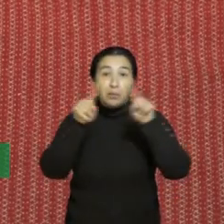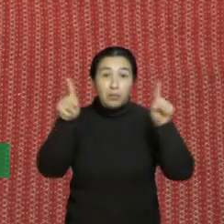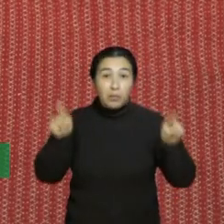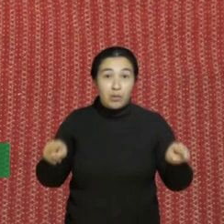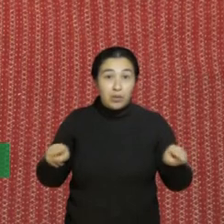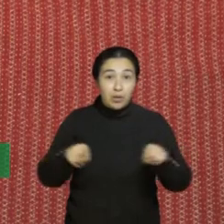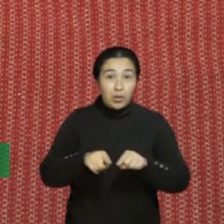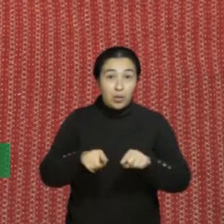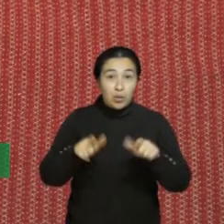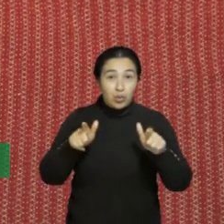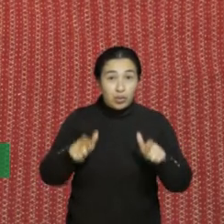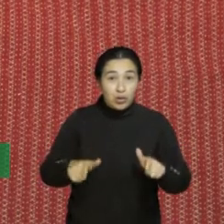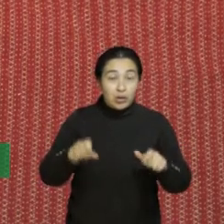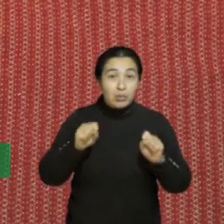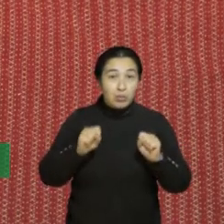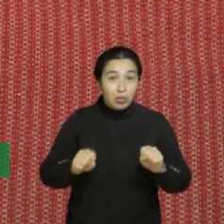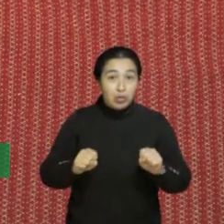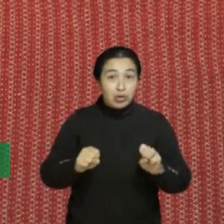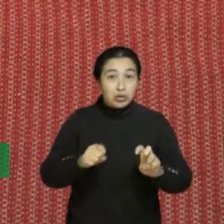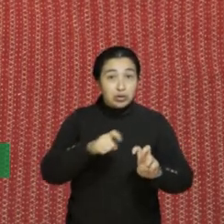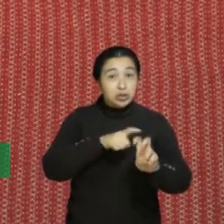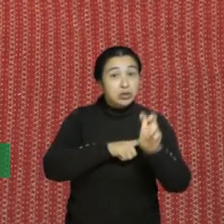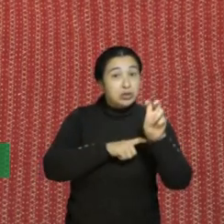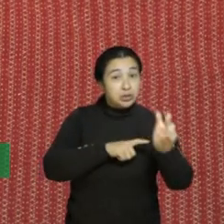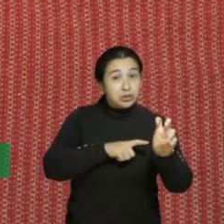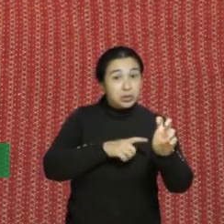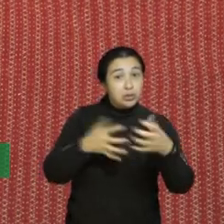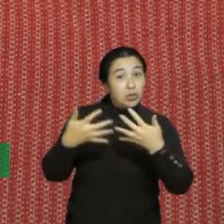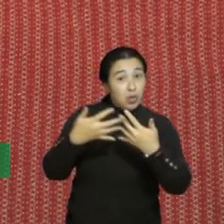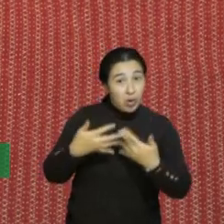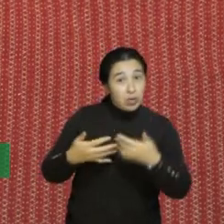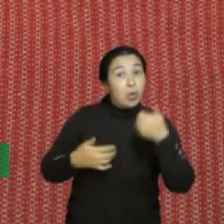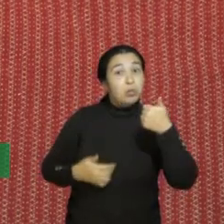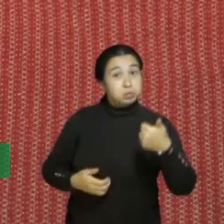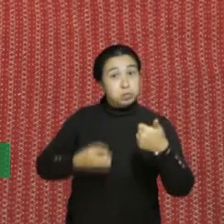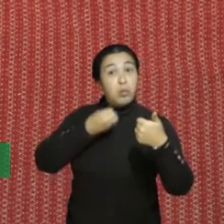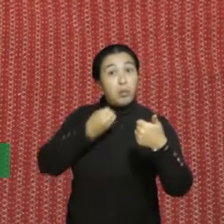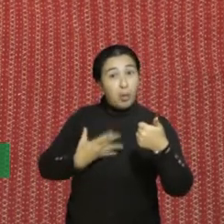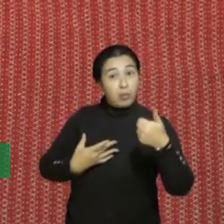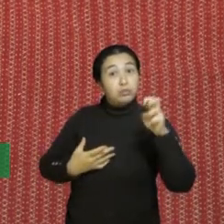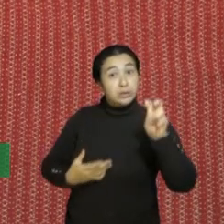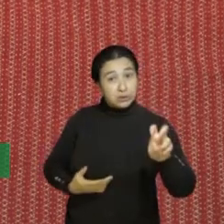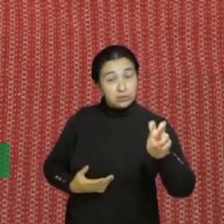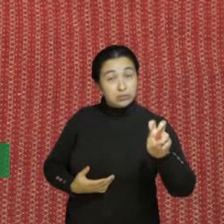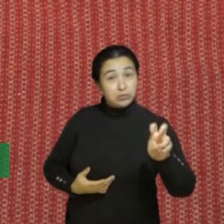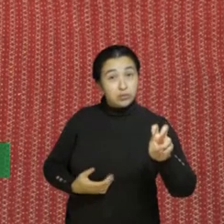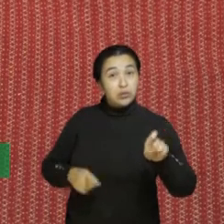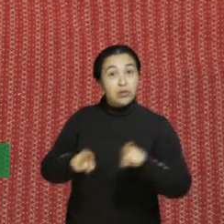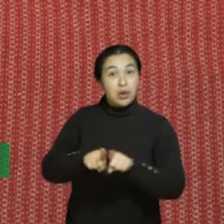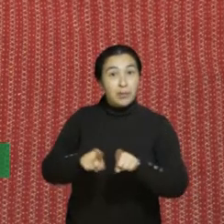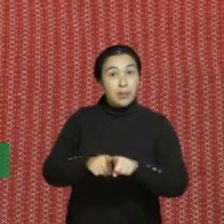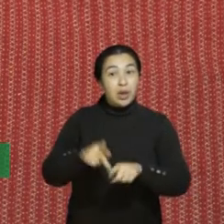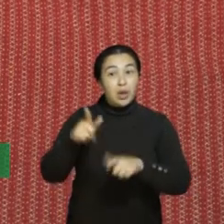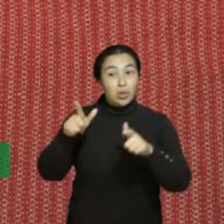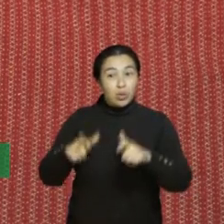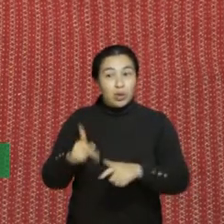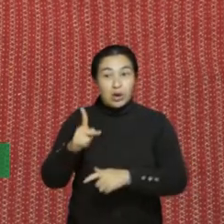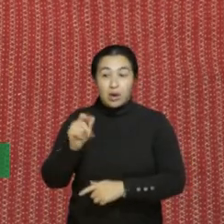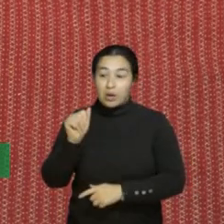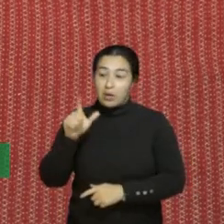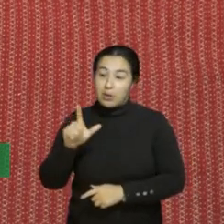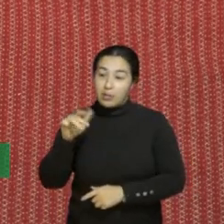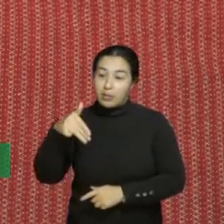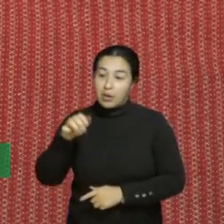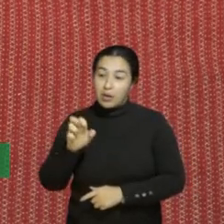5 caminhões. Então, já são um ponto de descanso para 5 caminhões. Na Palmeira, são 3 caminhões,